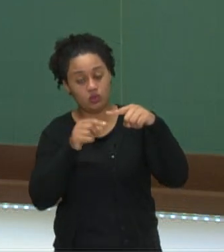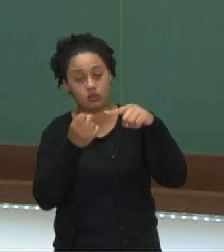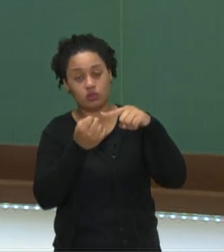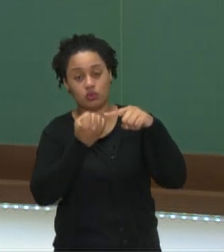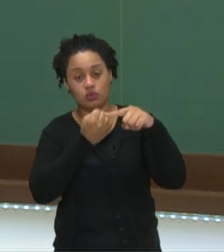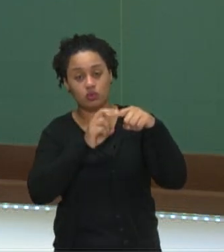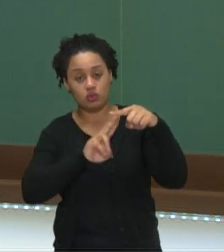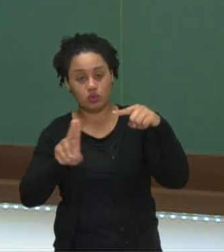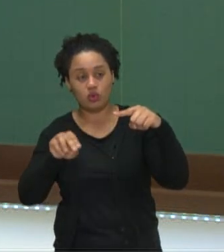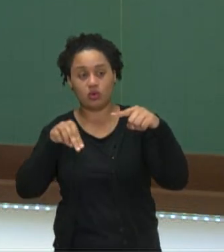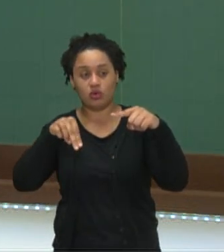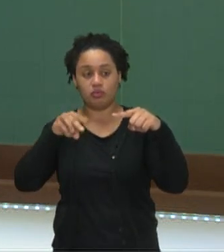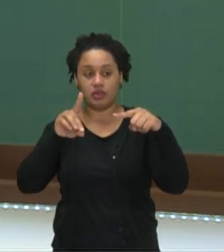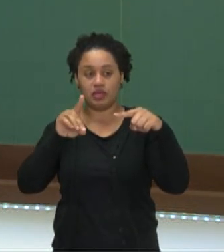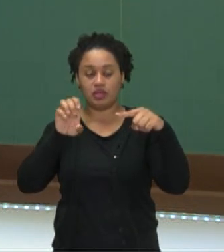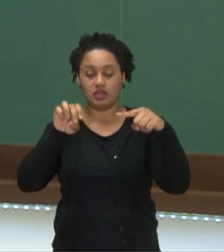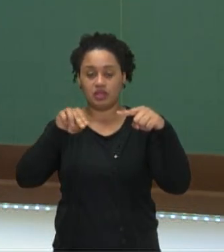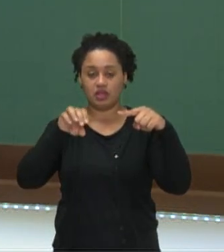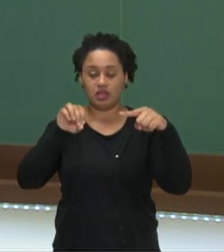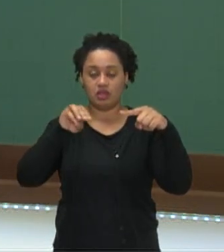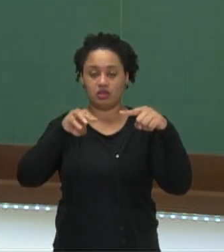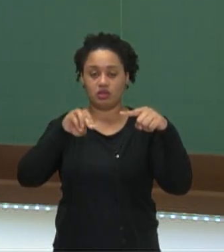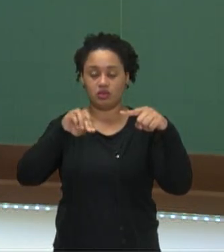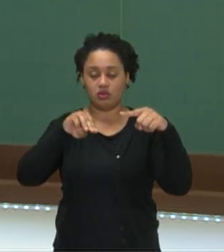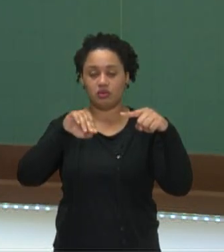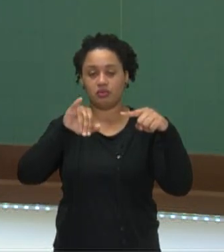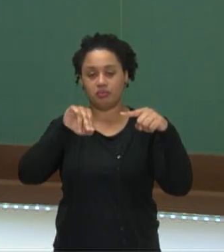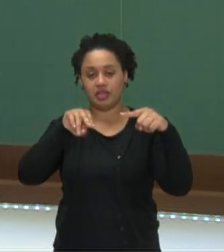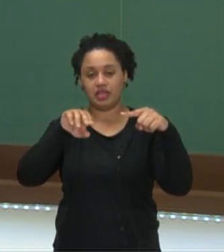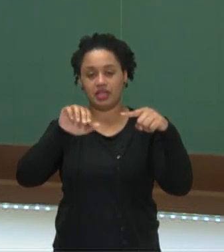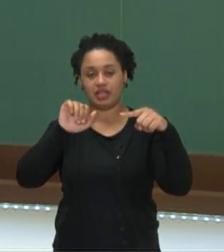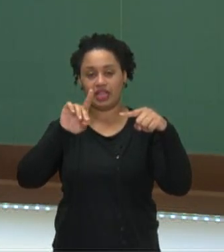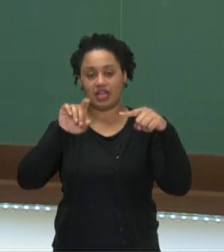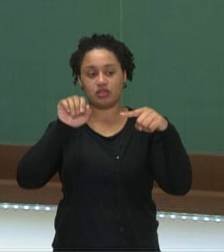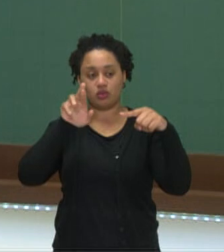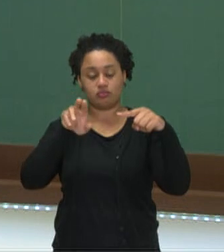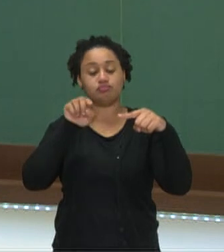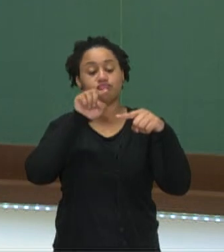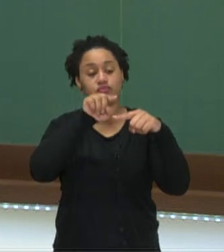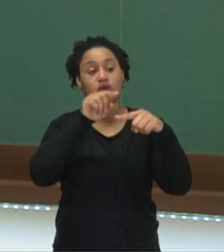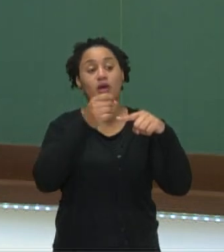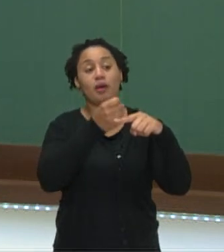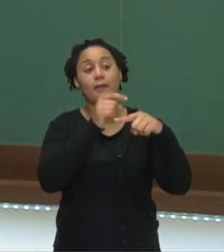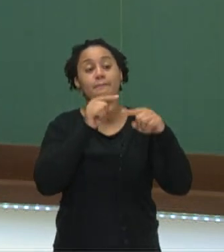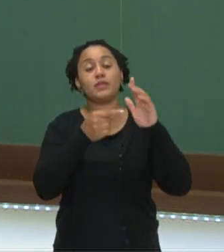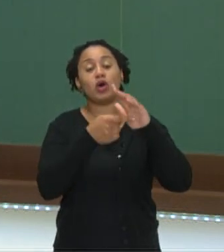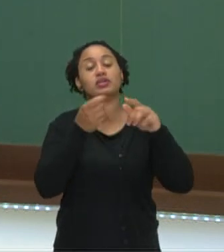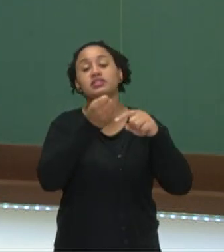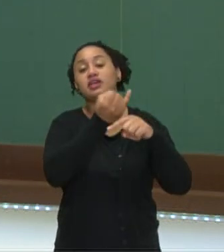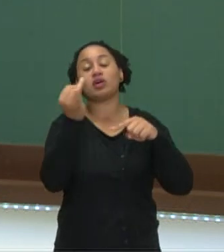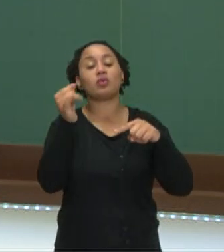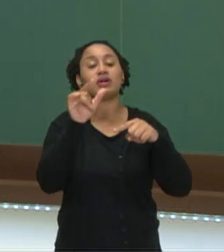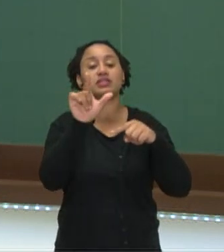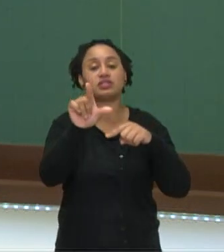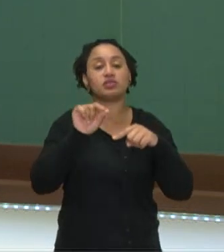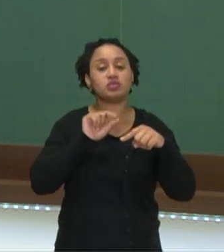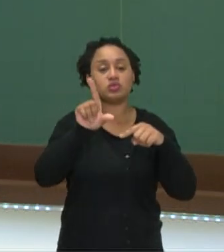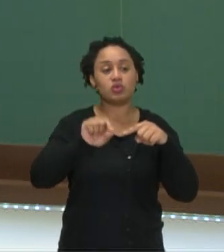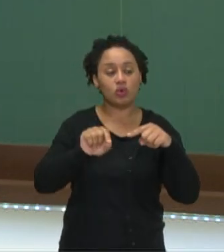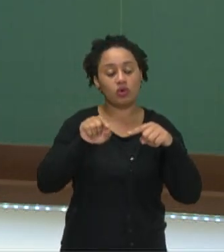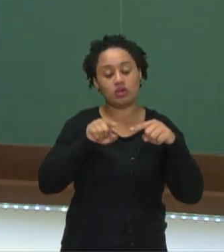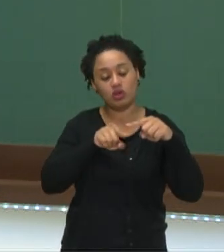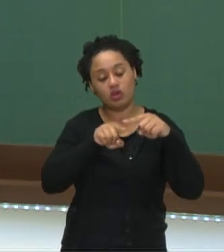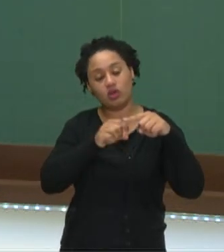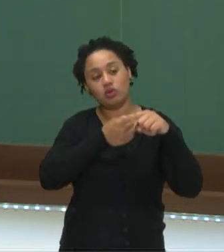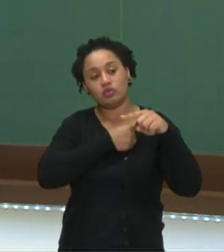cima indica quantas partes você está pegando, você está considerando. O número que está embaixo é o número